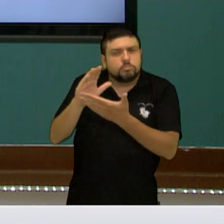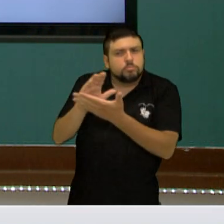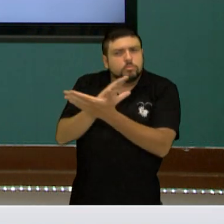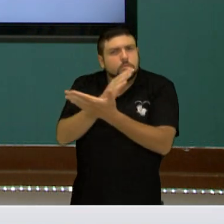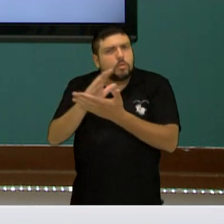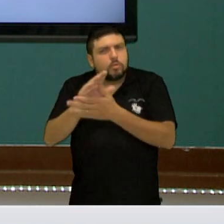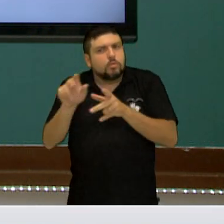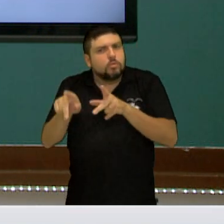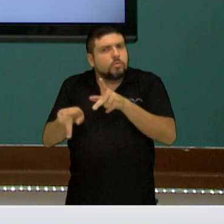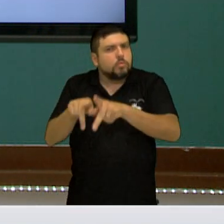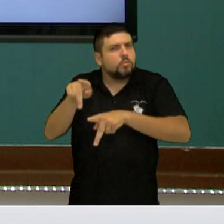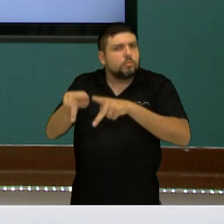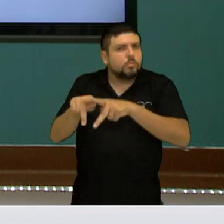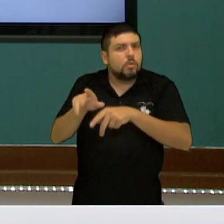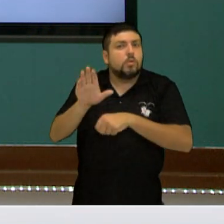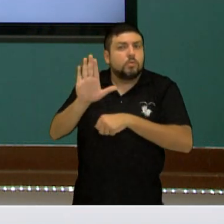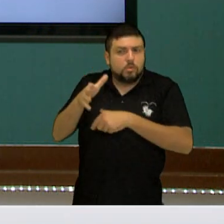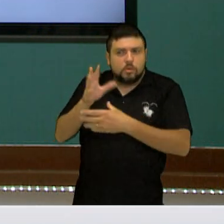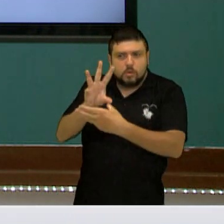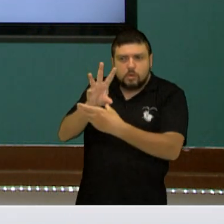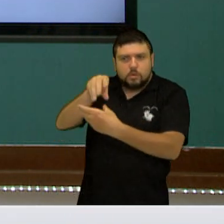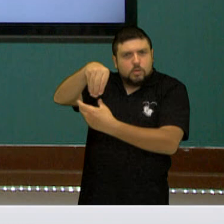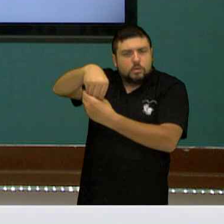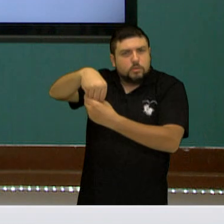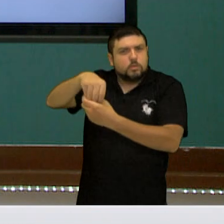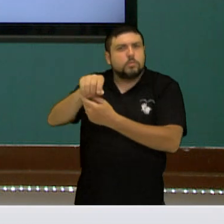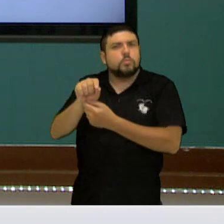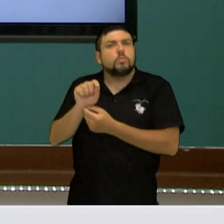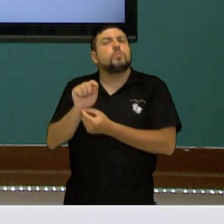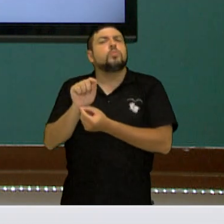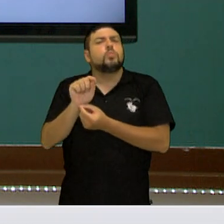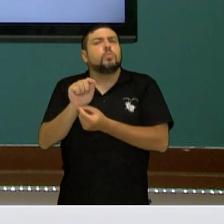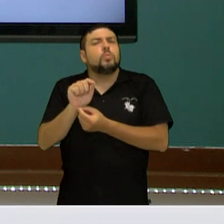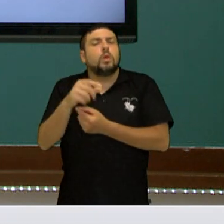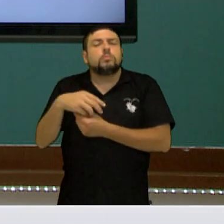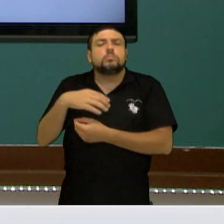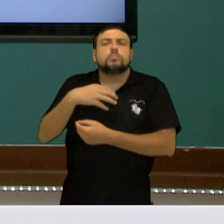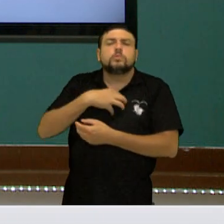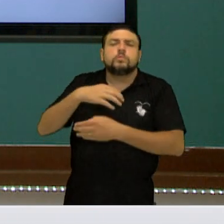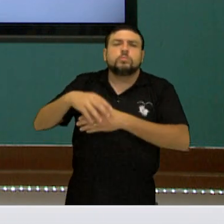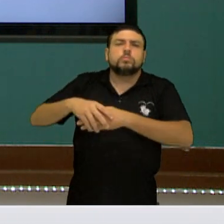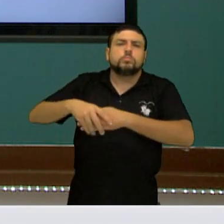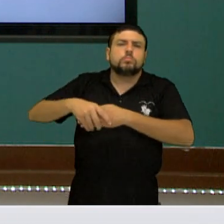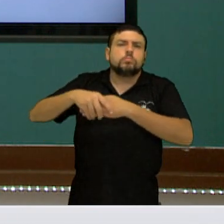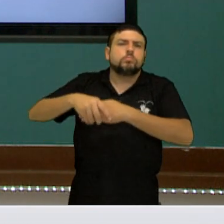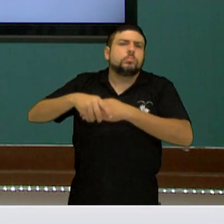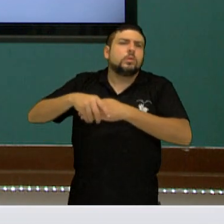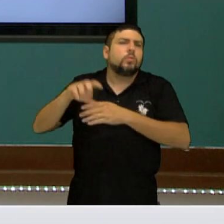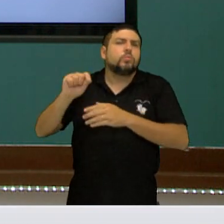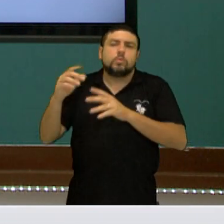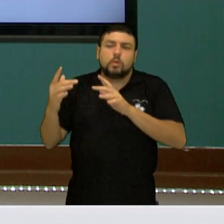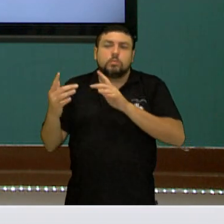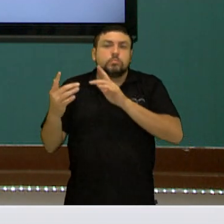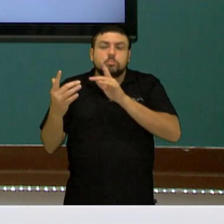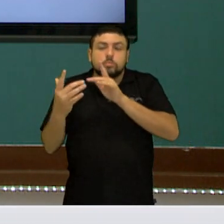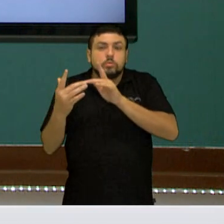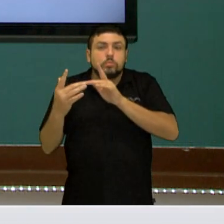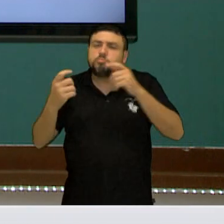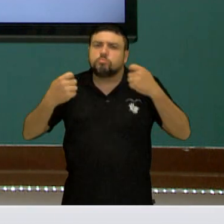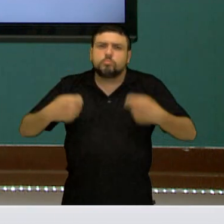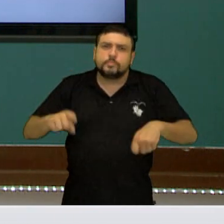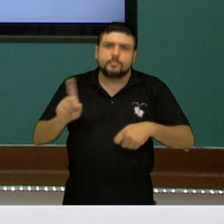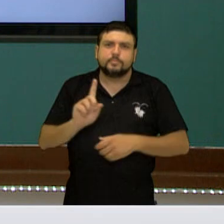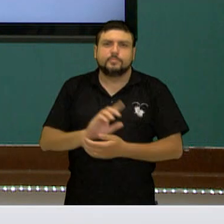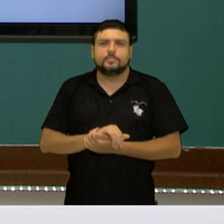já têm inserido no seu cotidiano, no seu dia a dia, formas de cumprimentar que não exigem esse contato